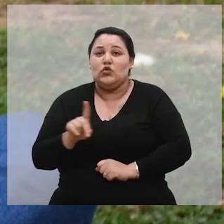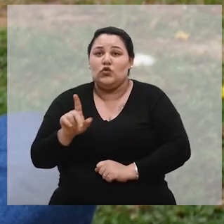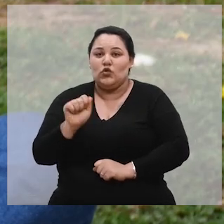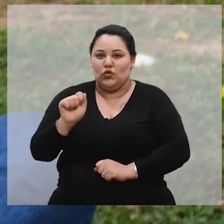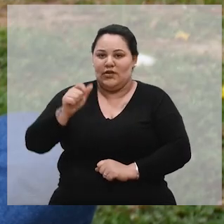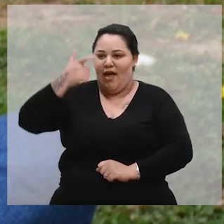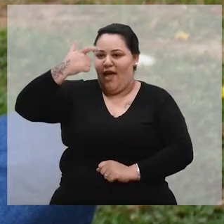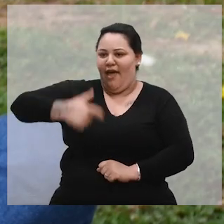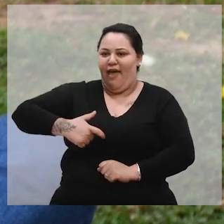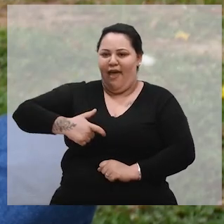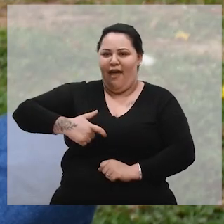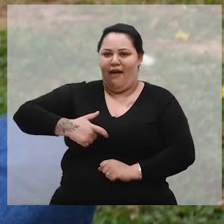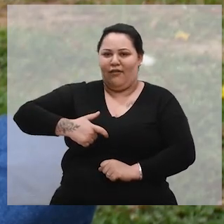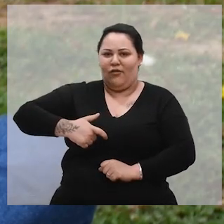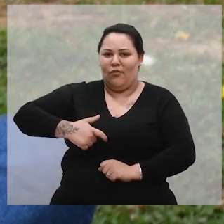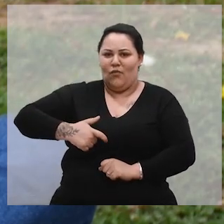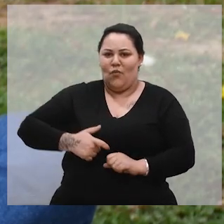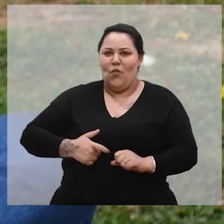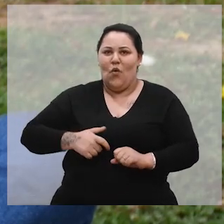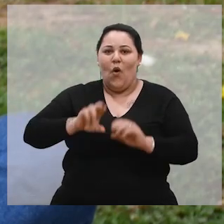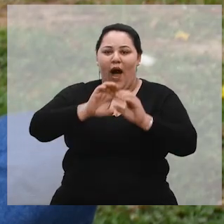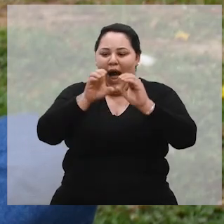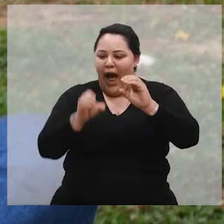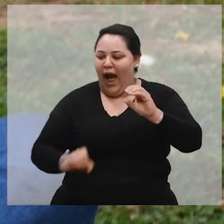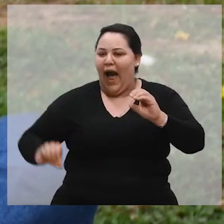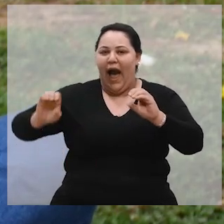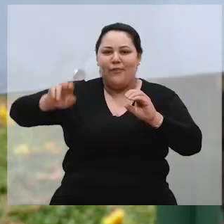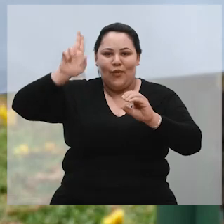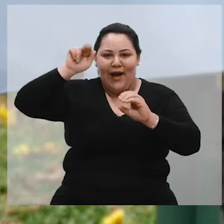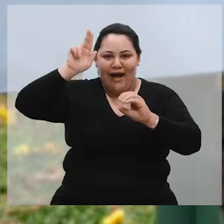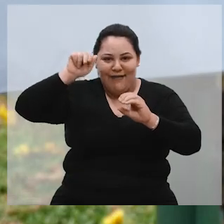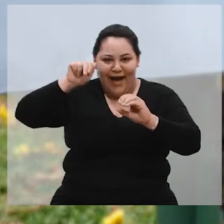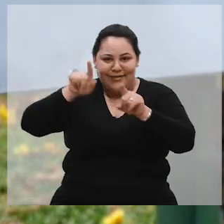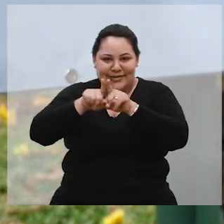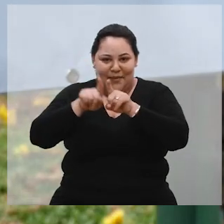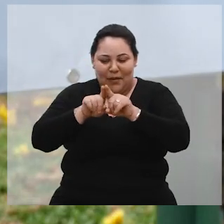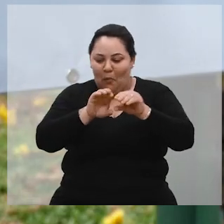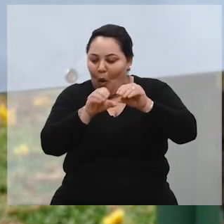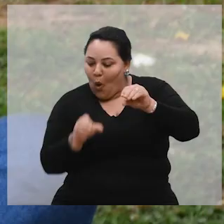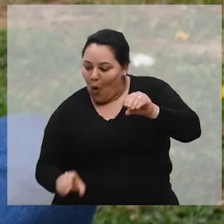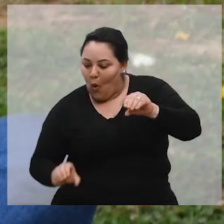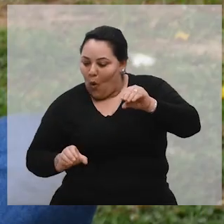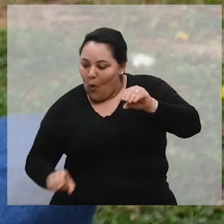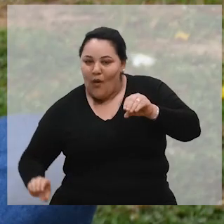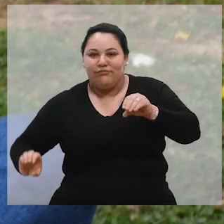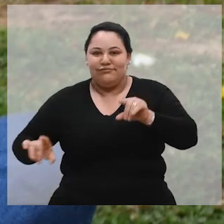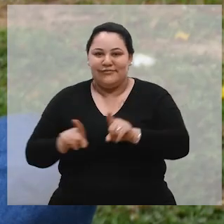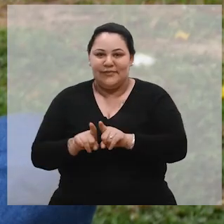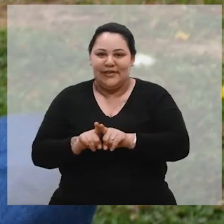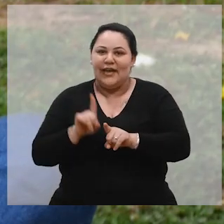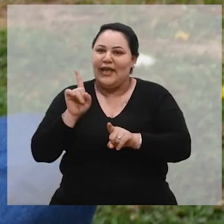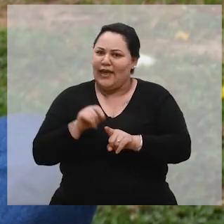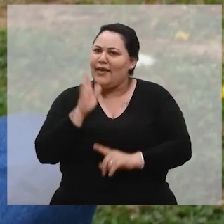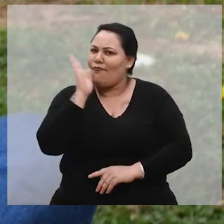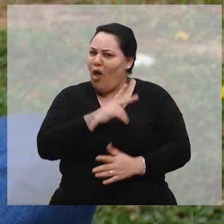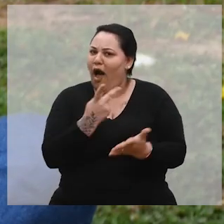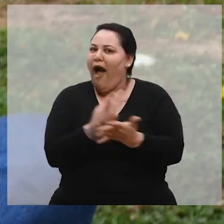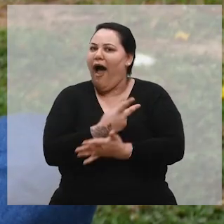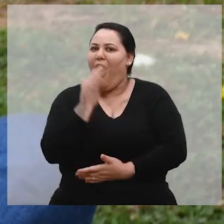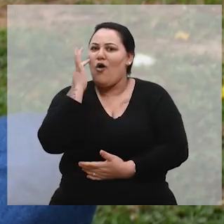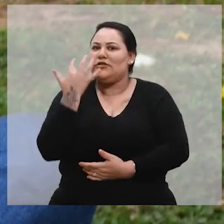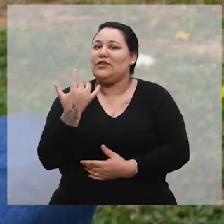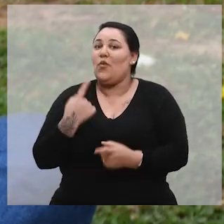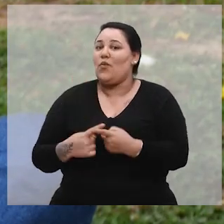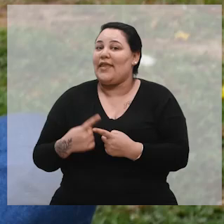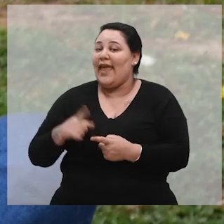o rabo dos cavalos, sempre crescer para baixo. E aí vem a maldição. E essa